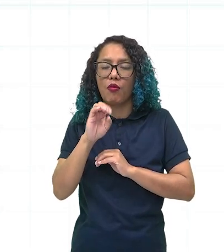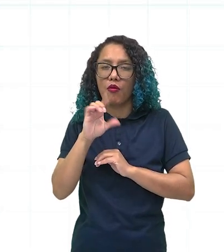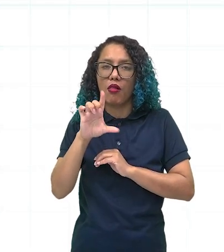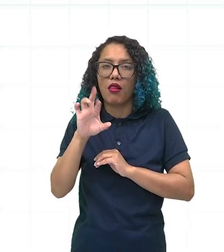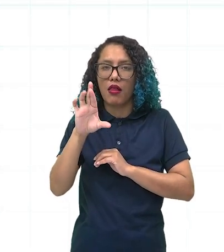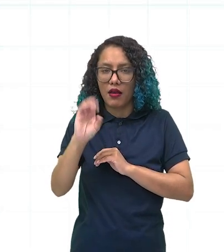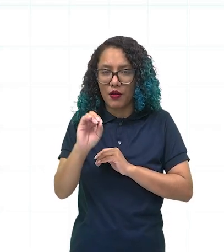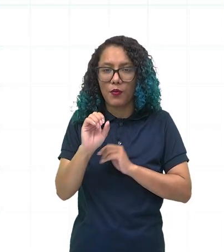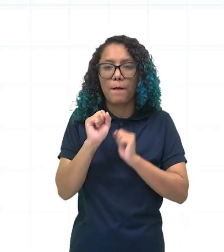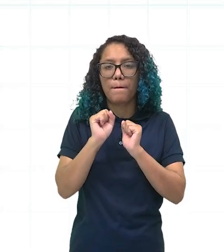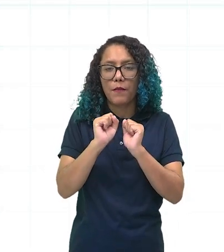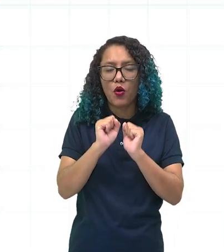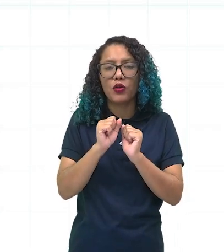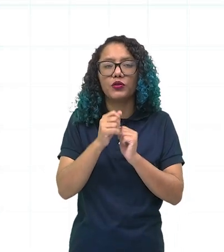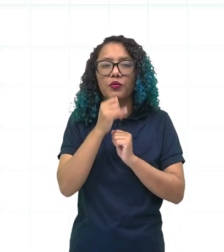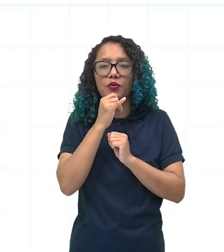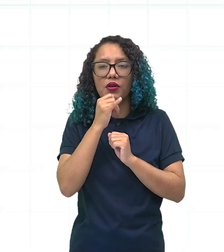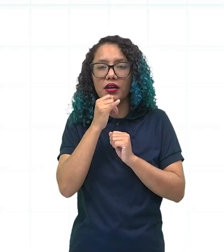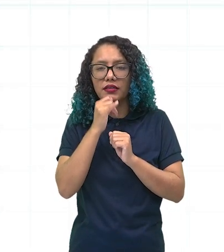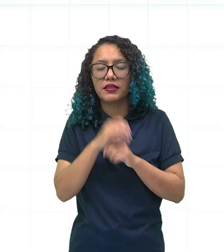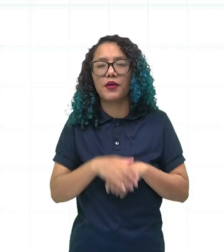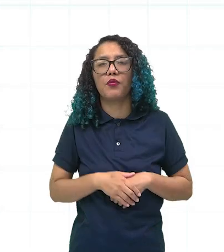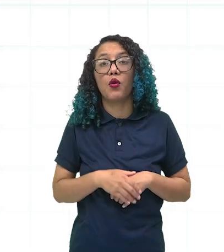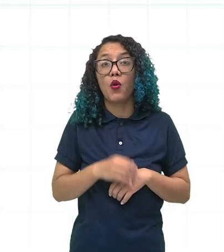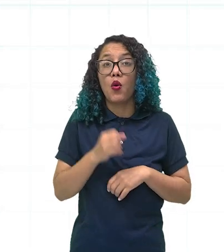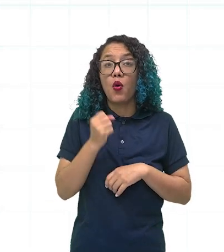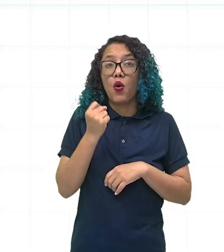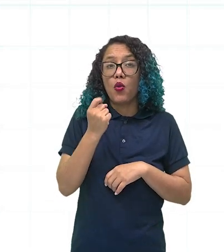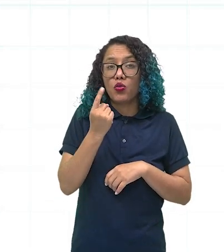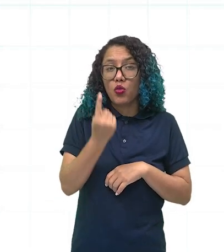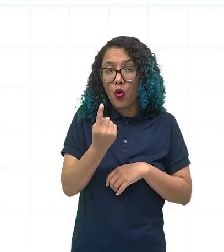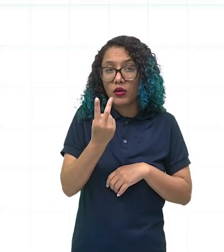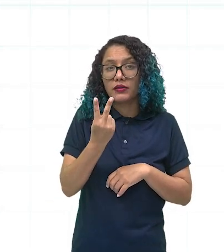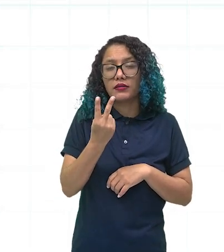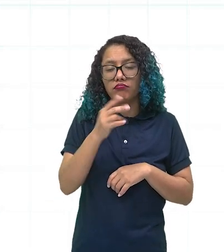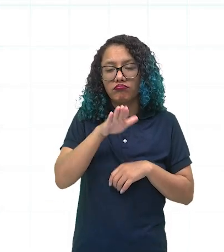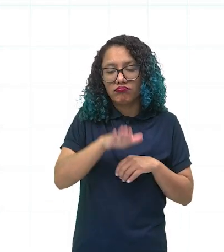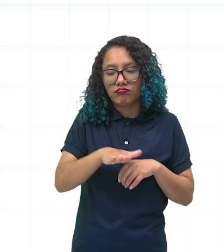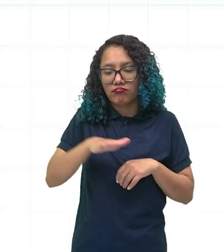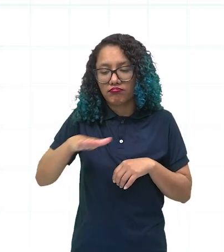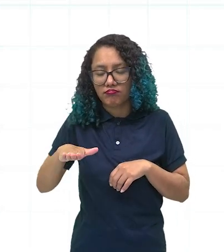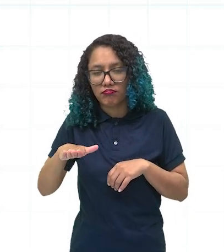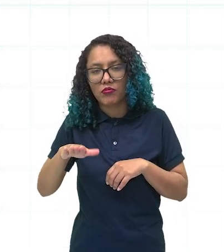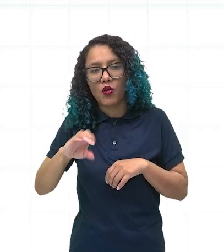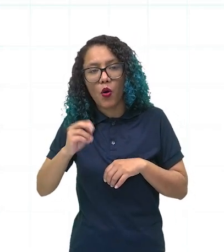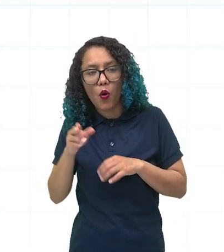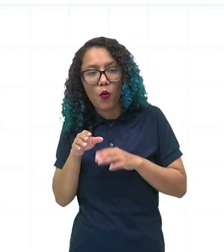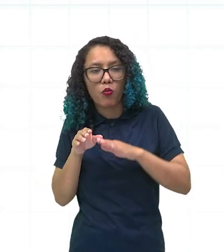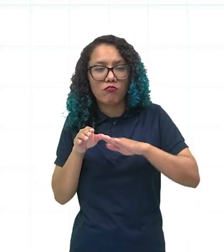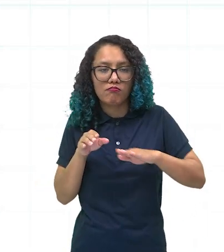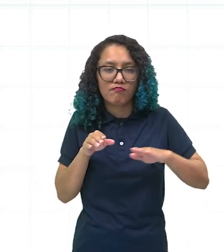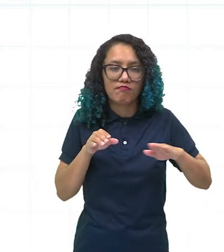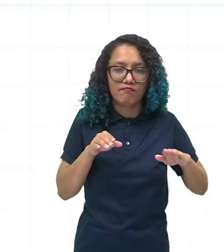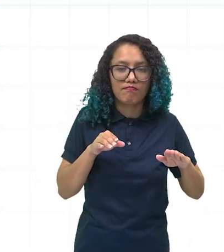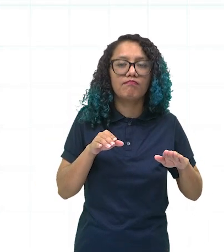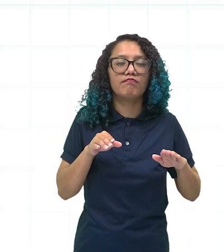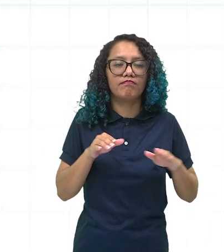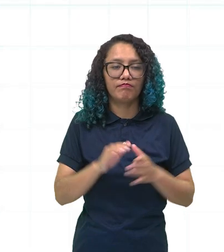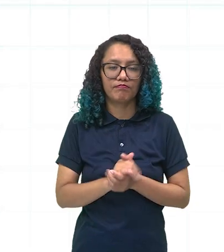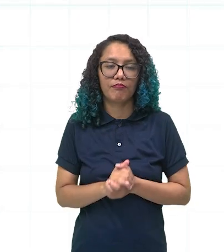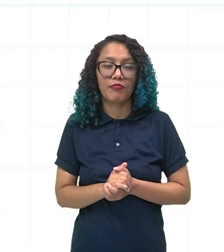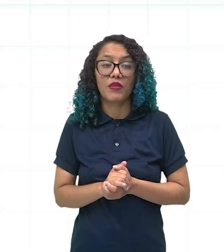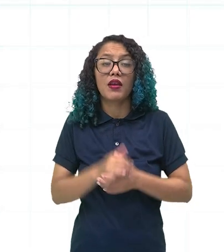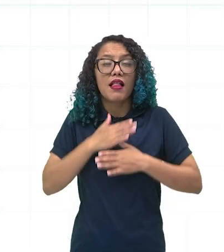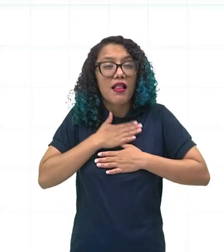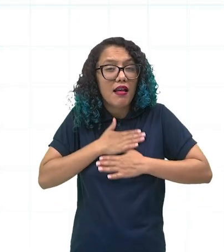parte de 2 para lá, 2 para cá, ou do 1 para lá, 1 para cá, executado de